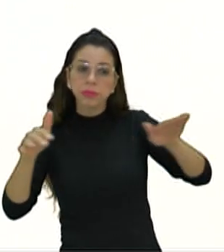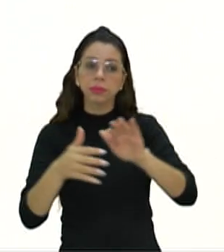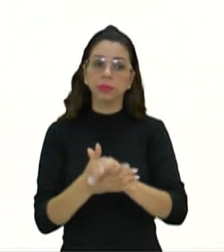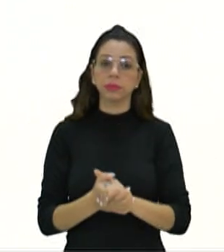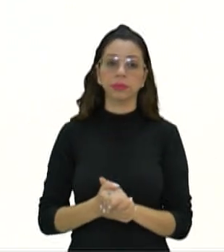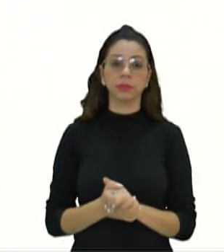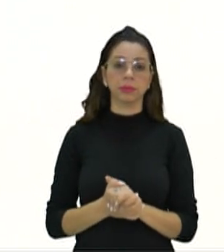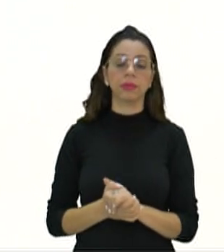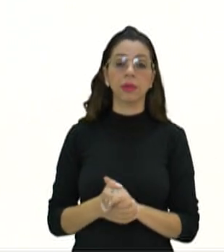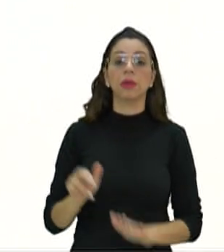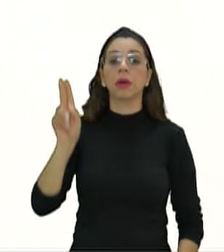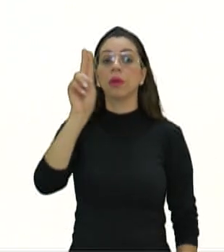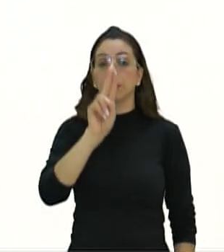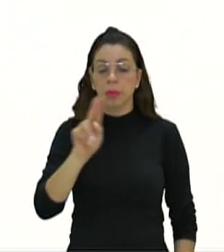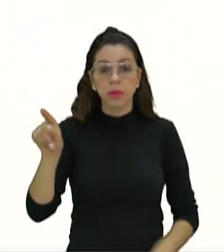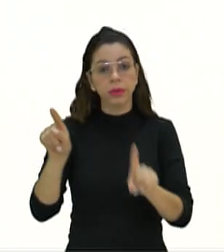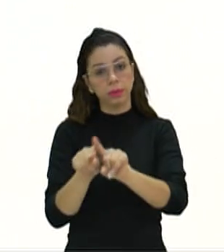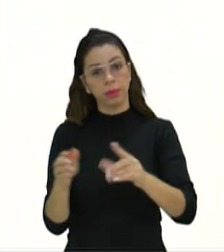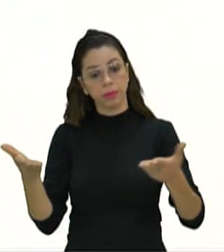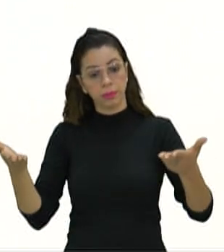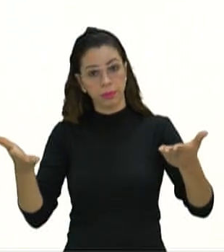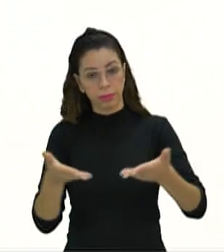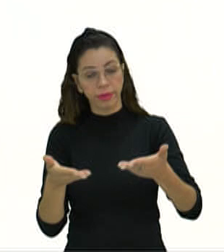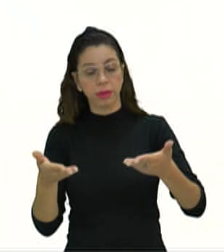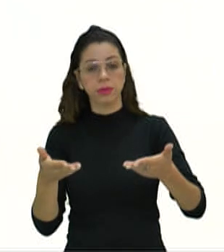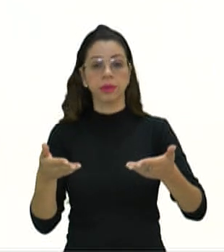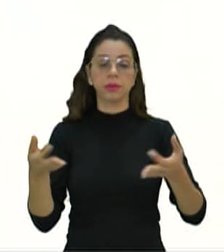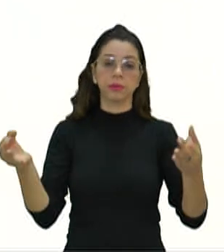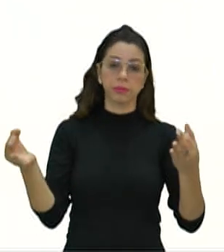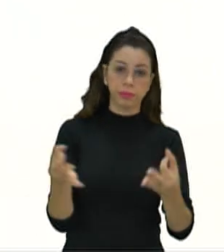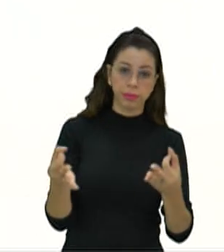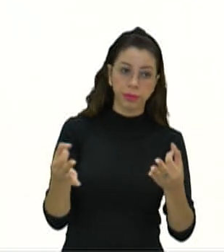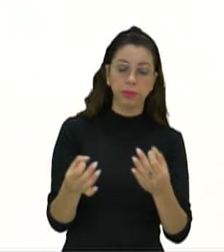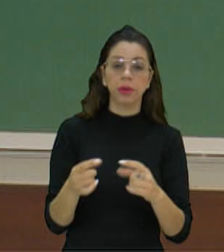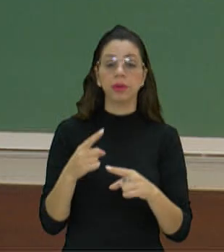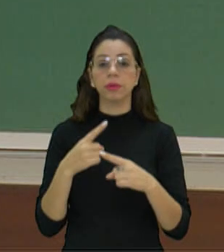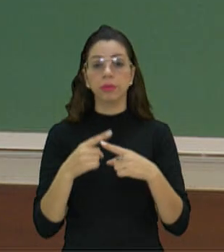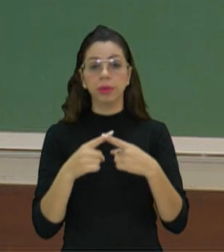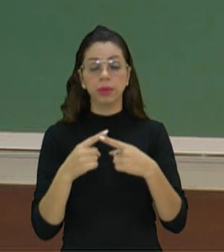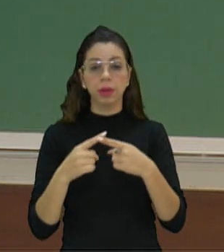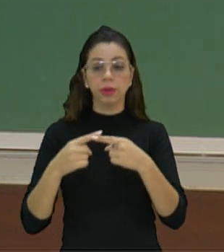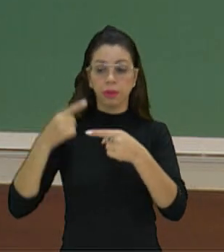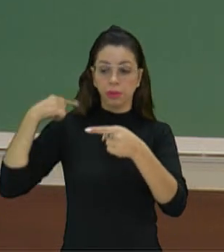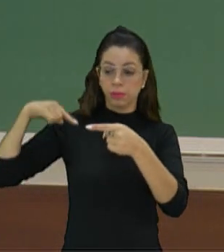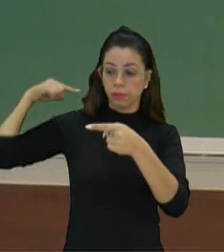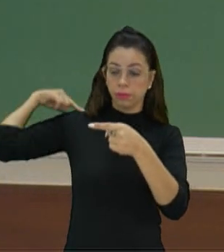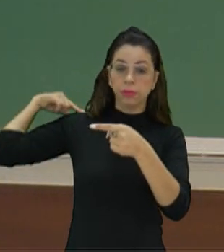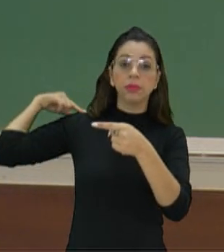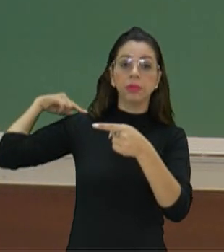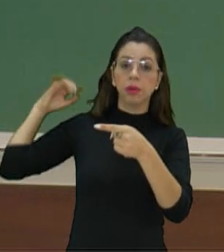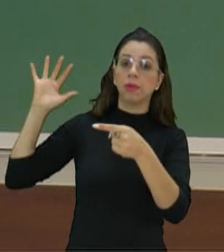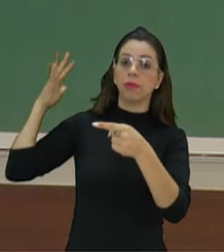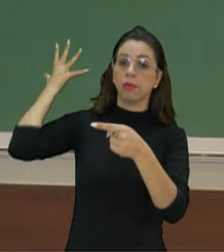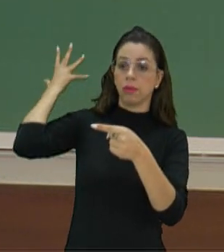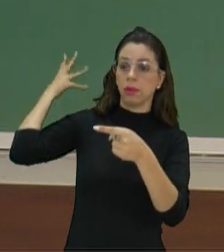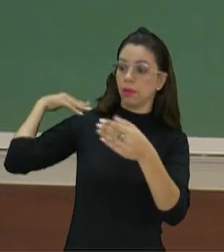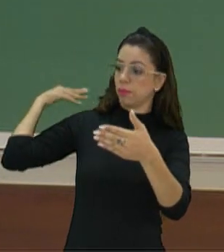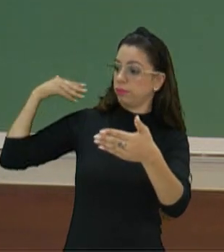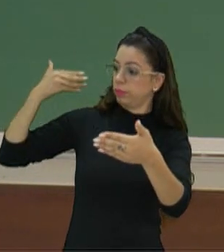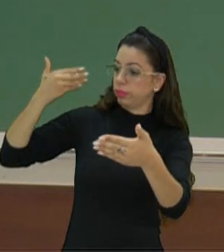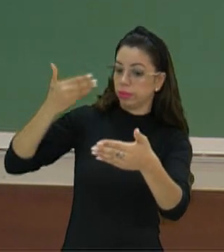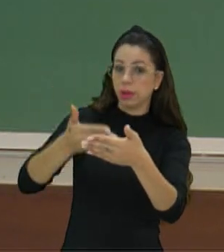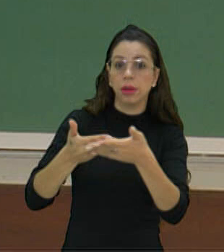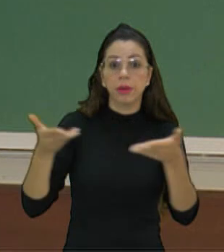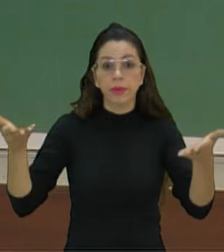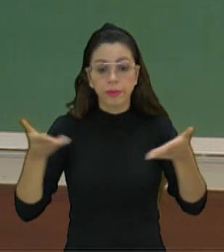snowed. A gente usa o presente perfeito. Por quê? Porque a gente tem uma ação que aconteceu no passado e você vê o resultado dela